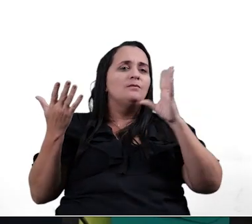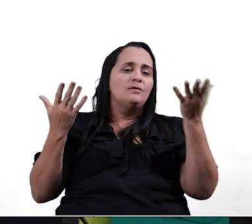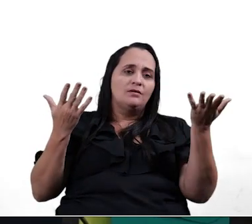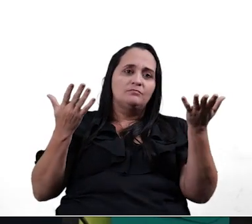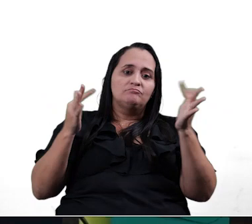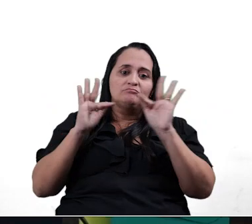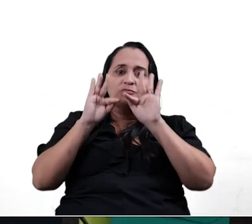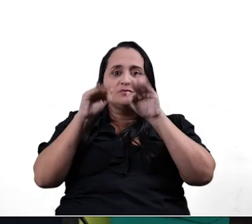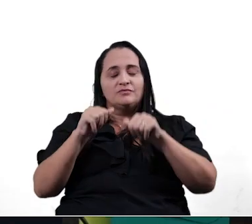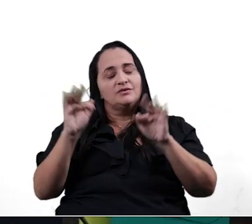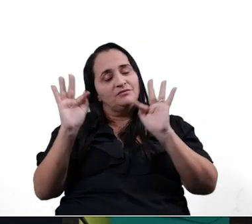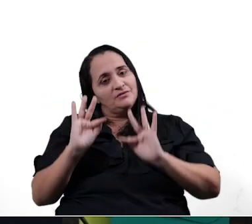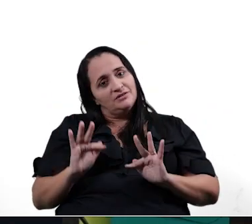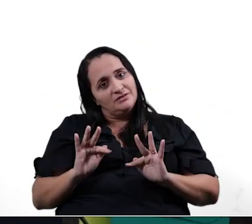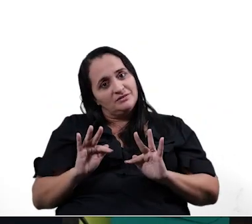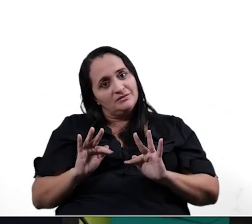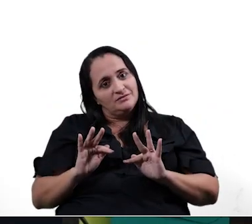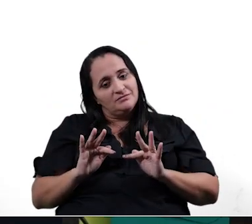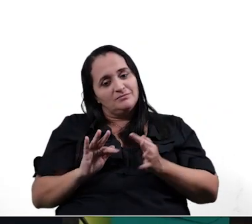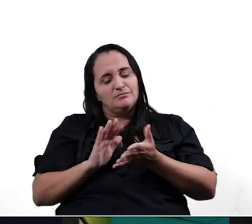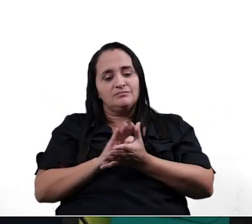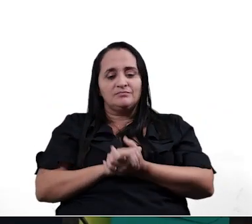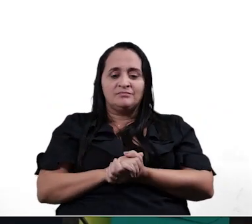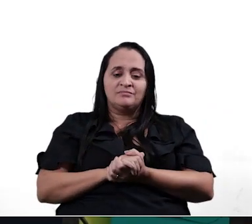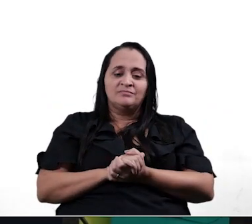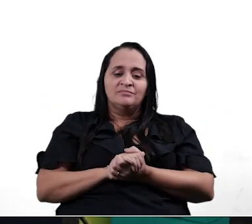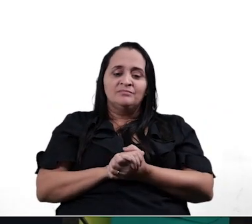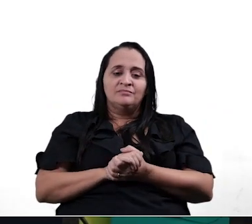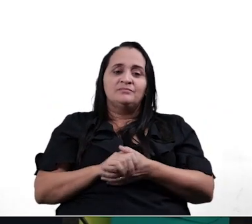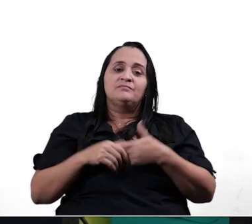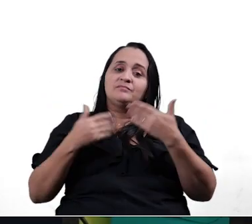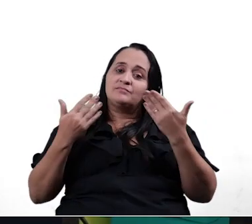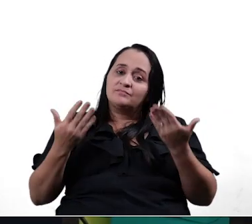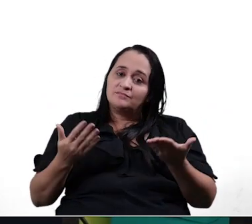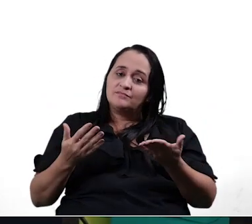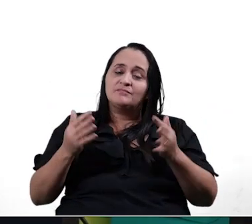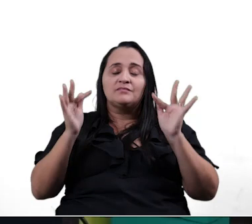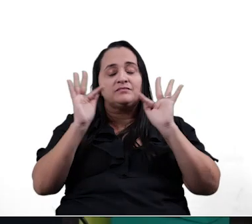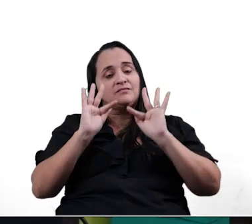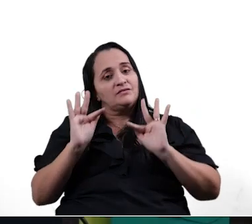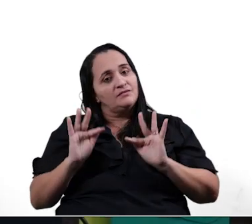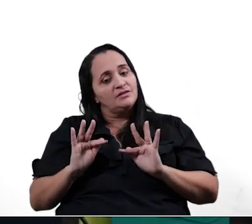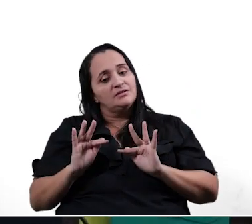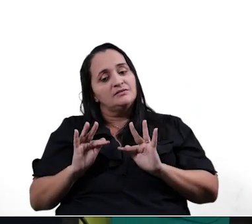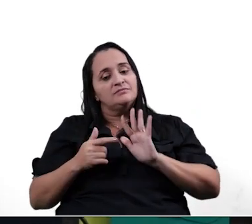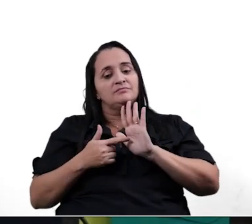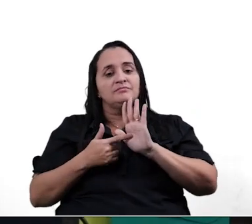um final feliz. Então, todas as histórias de contos de fada têm um final feliz, para mostrar para nós